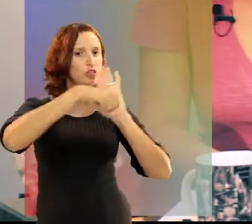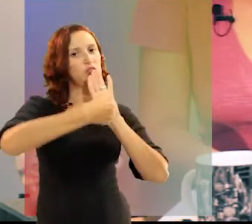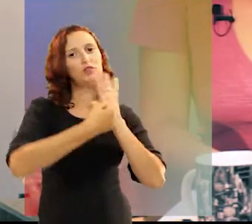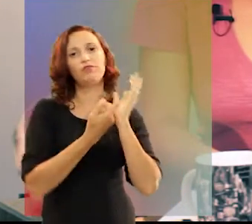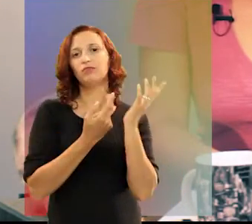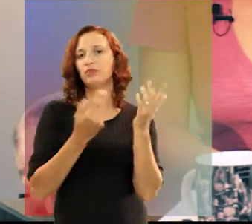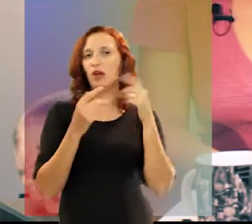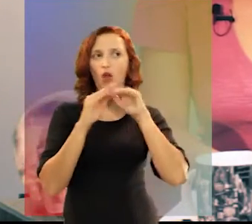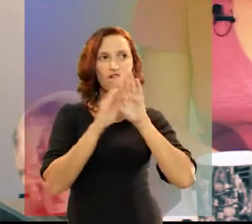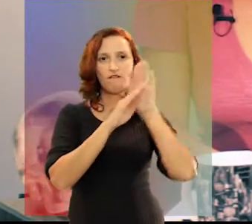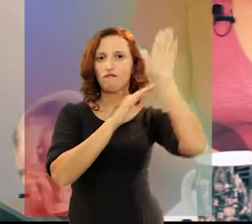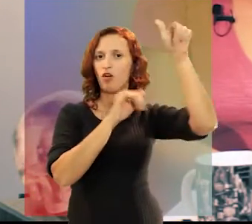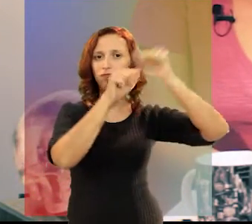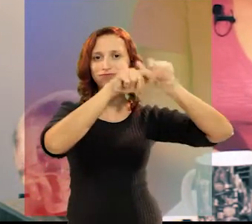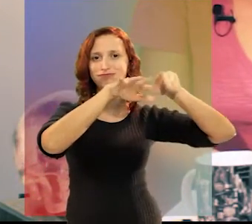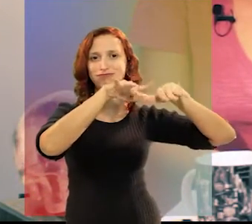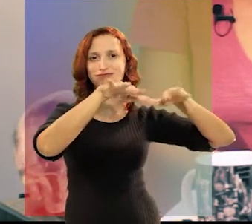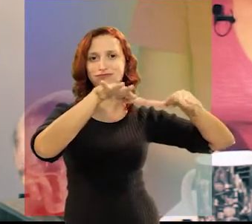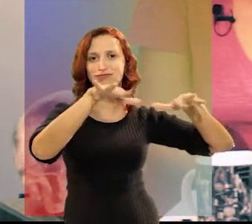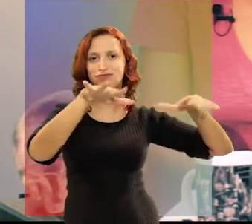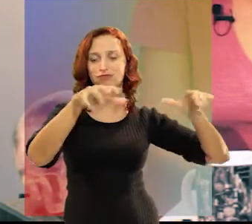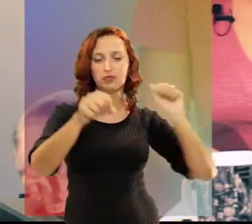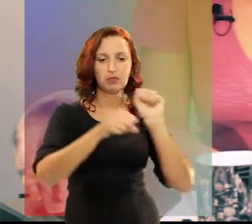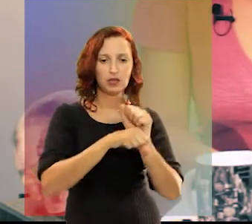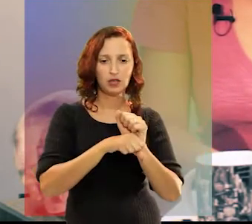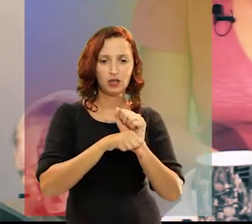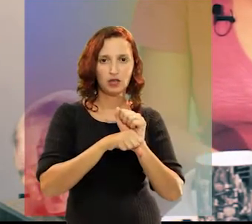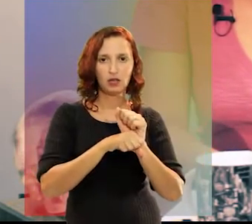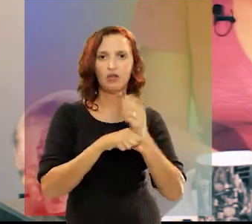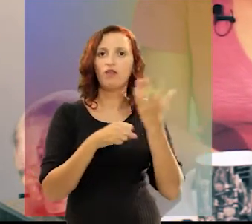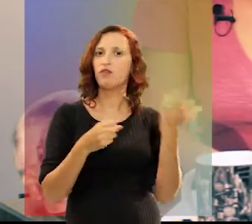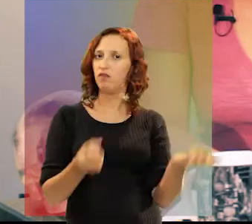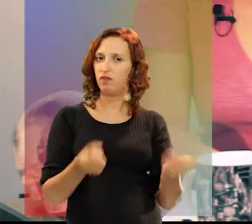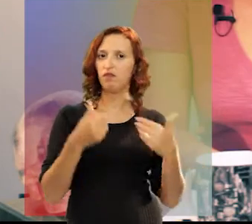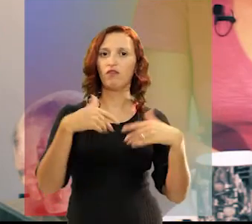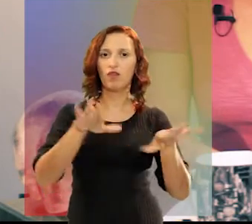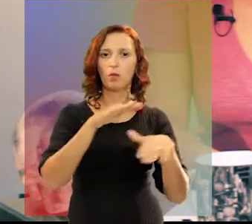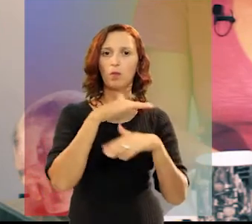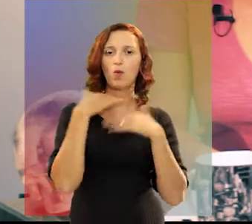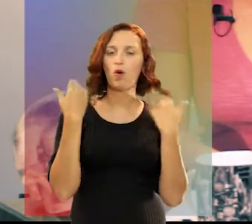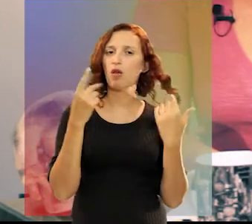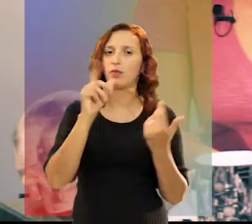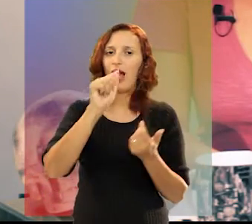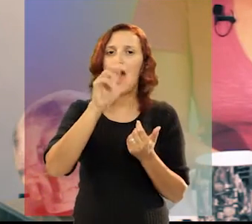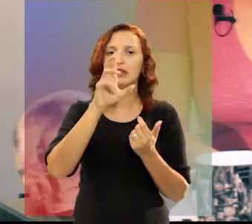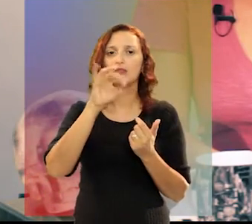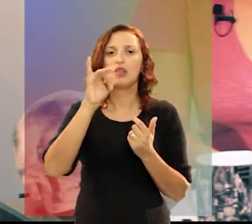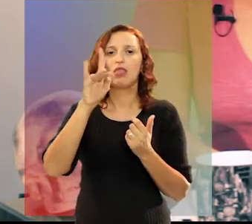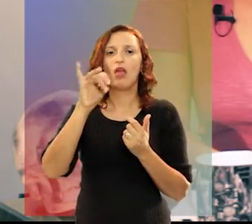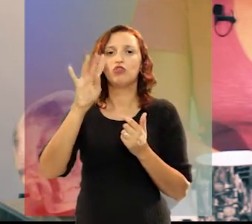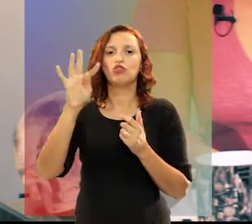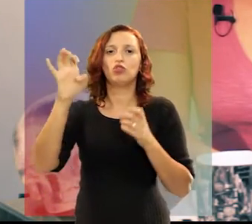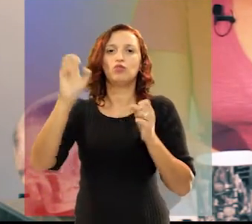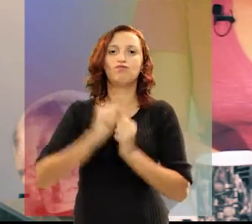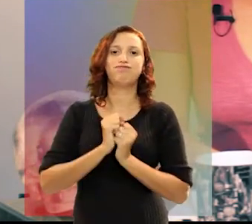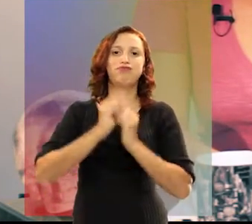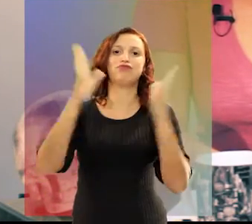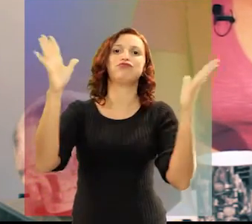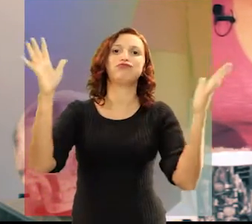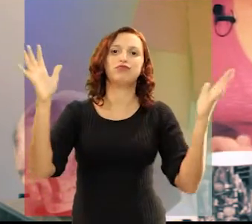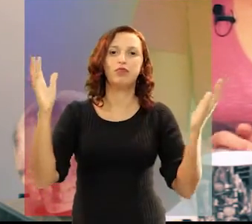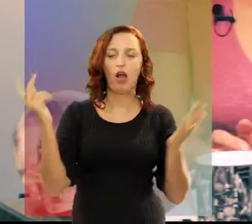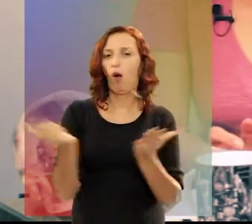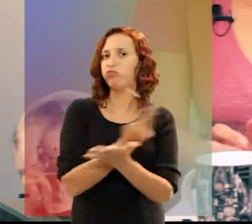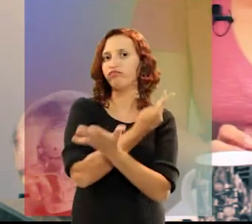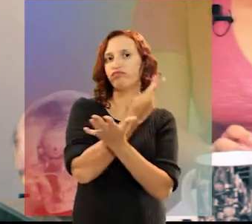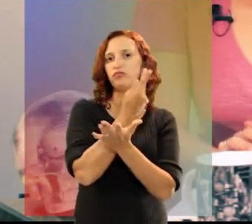calcular qual é a chance da galera aqui fora não morrer. E aí todo mundo fechou e de fato todo mundo que estava ao redor desse acidente morreu porque era assim, era uma coisa tosca que